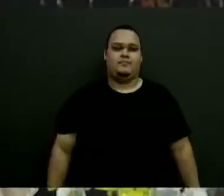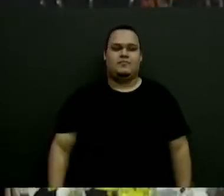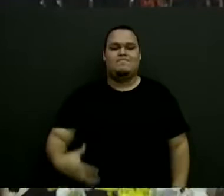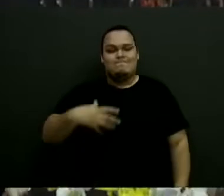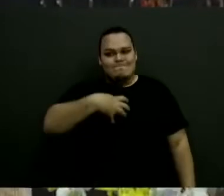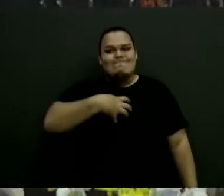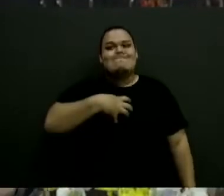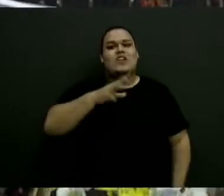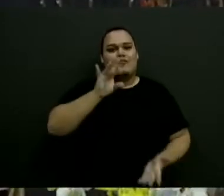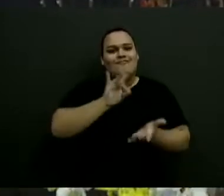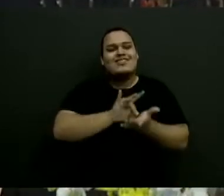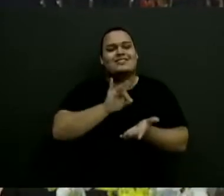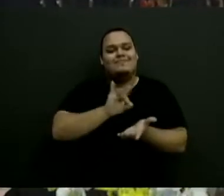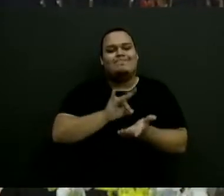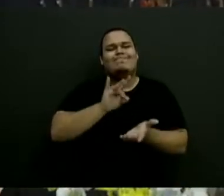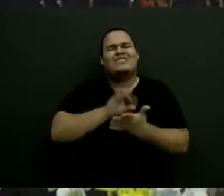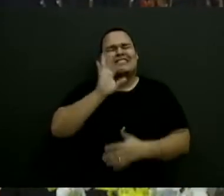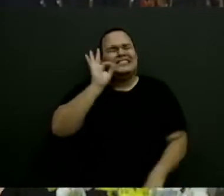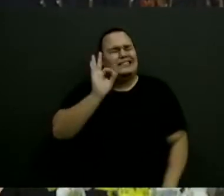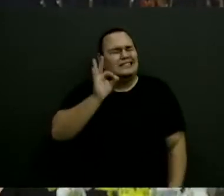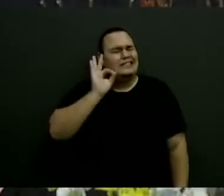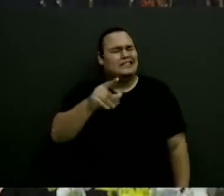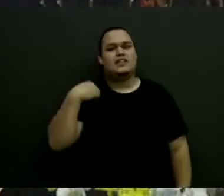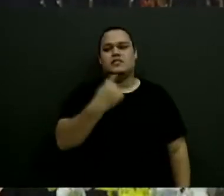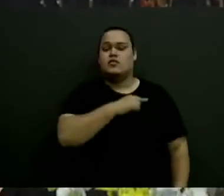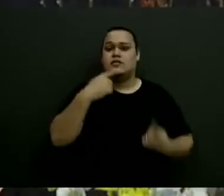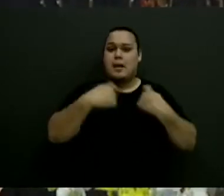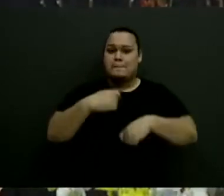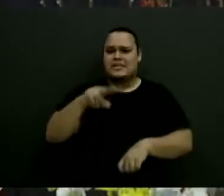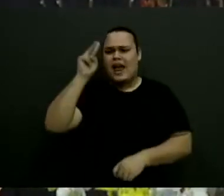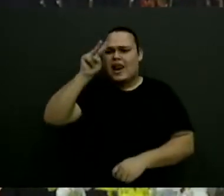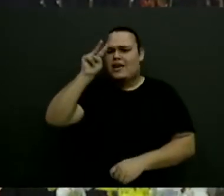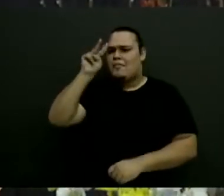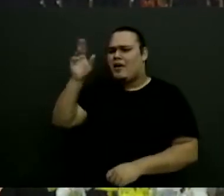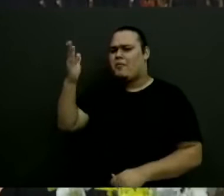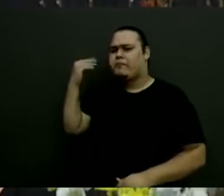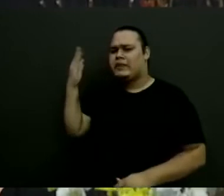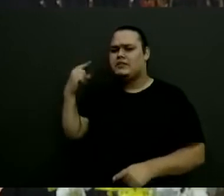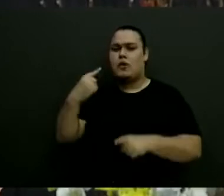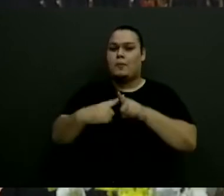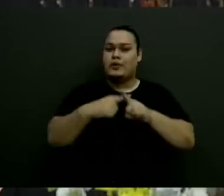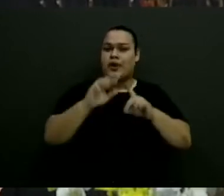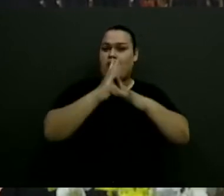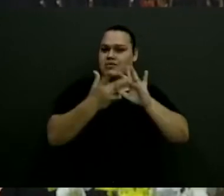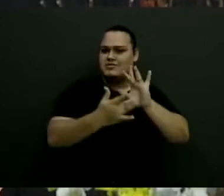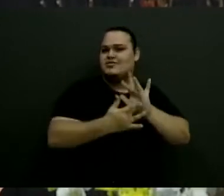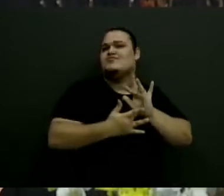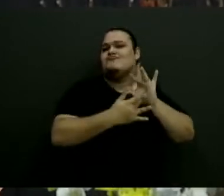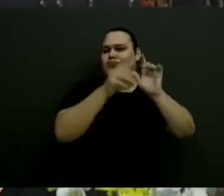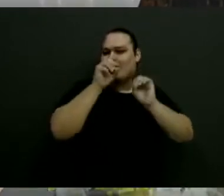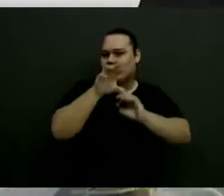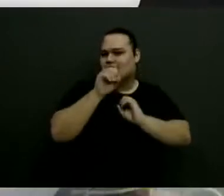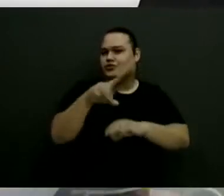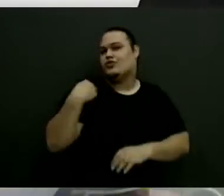Luiz. Hein? Exatamente, é fortalecer as nossas raízes e lembrar, e o pastor Misael falando